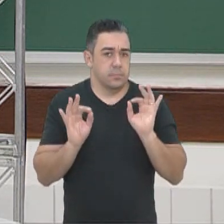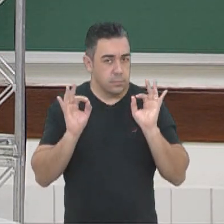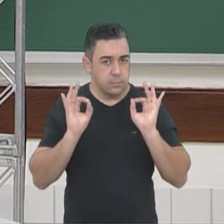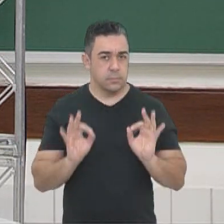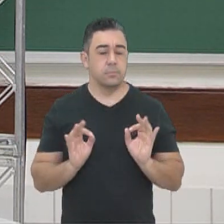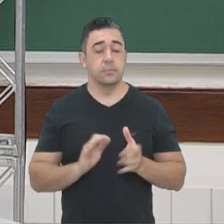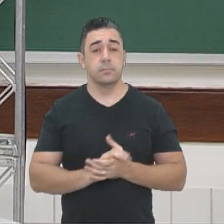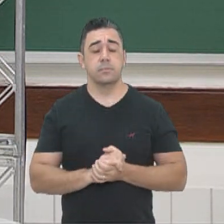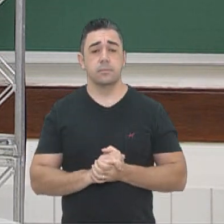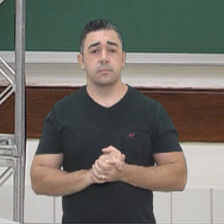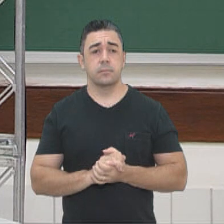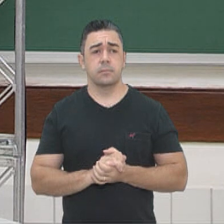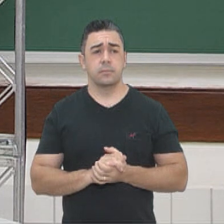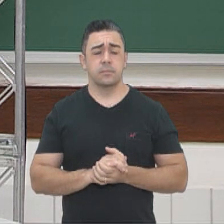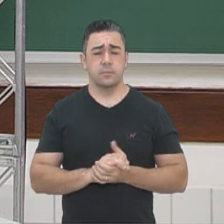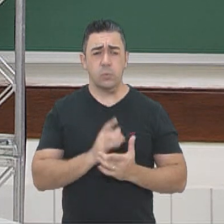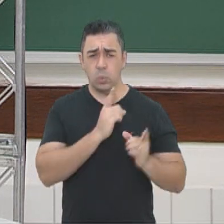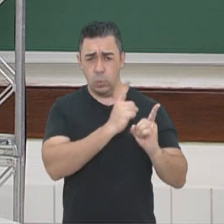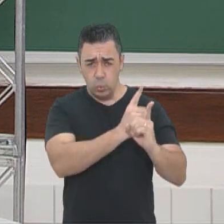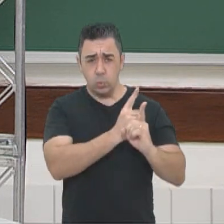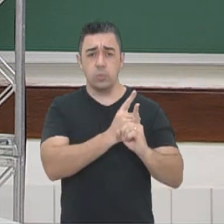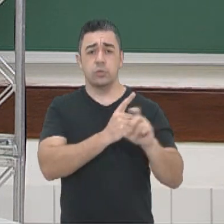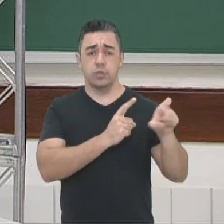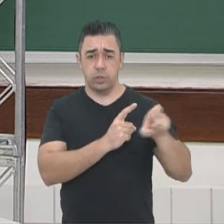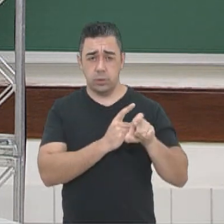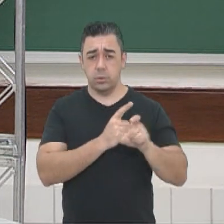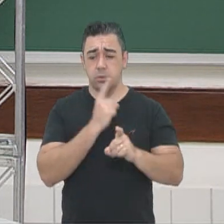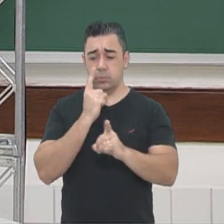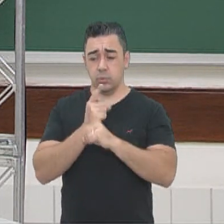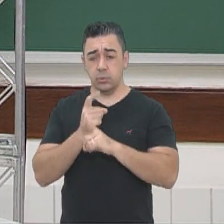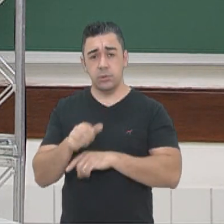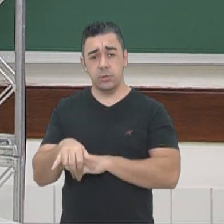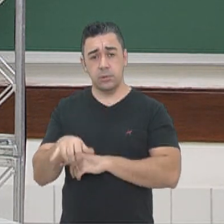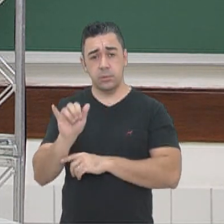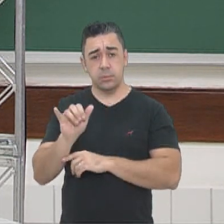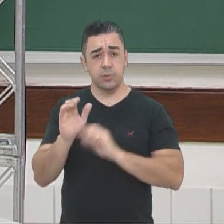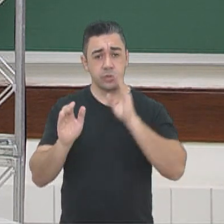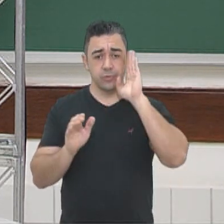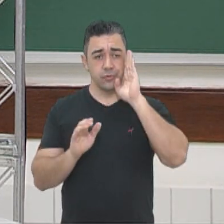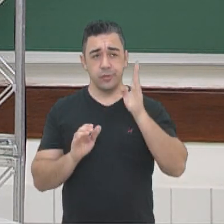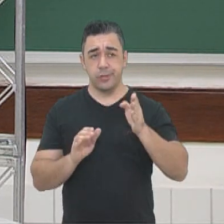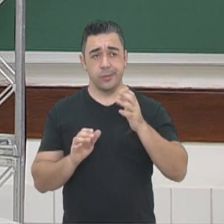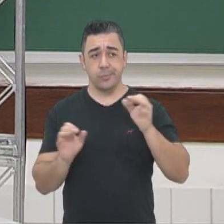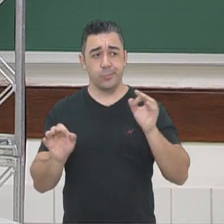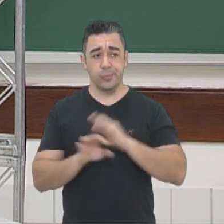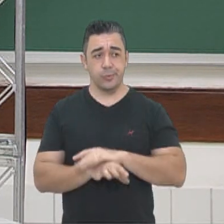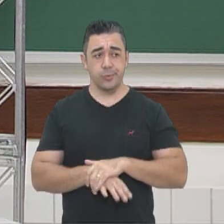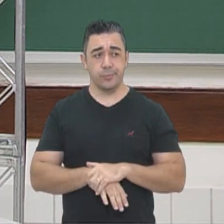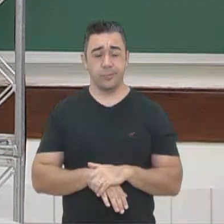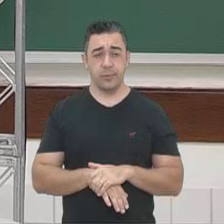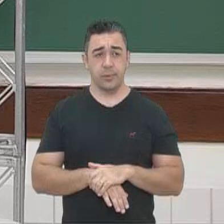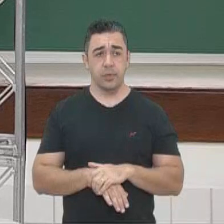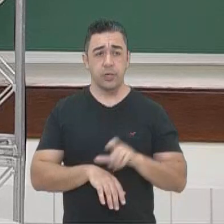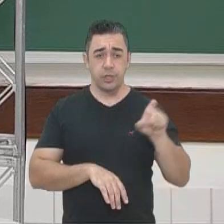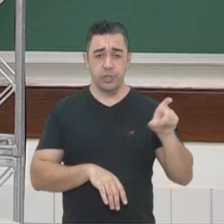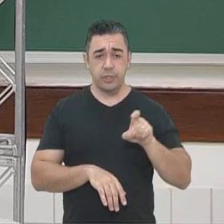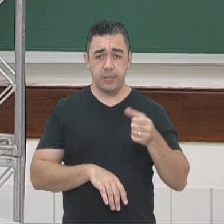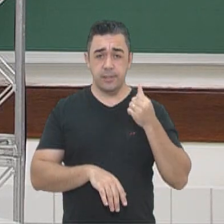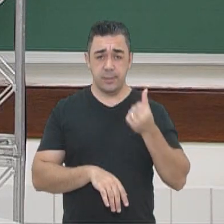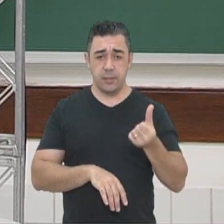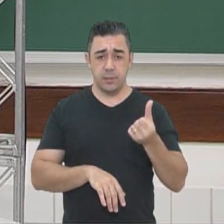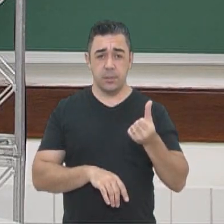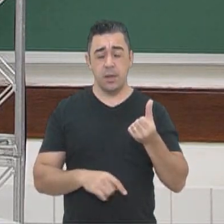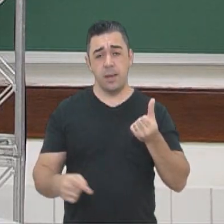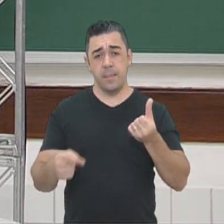certinho. Encontramos então que o y é 5, então aqui já está praticamente pronto, né? Sabemos do início que o x